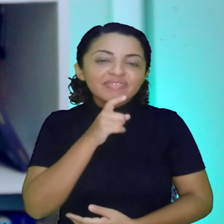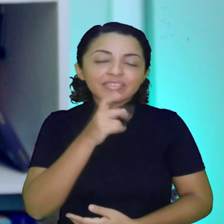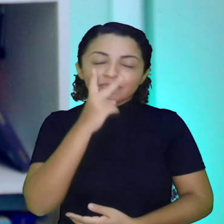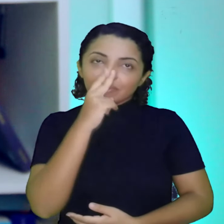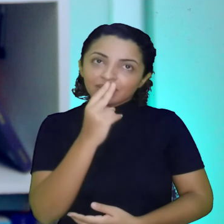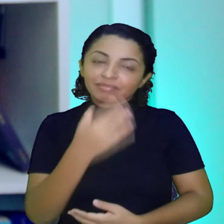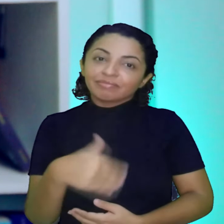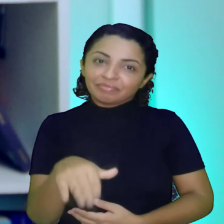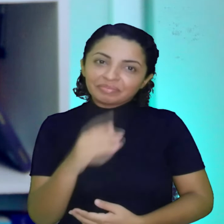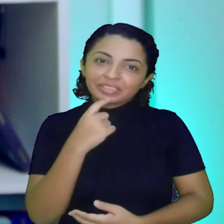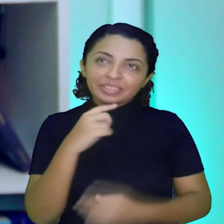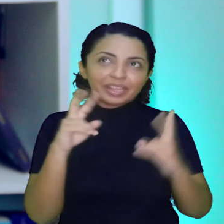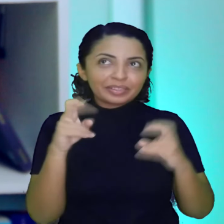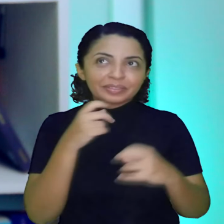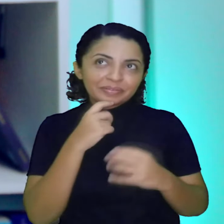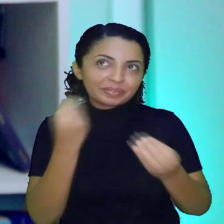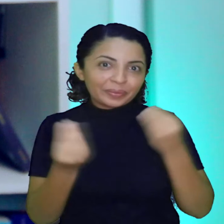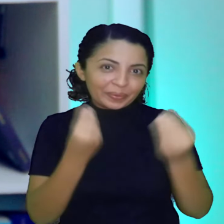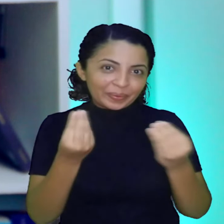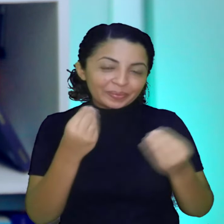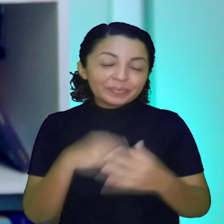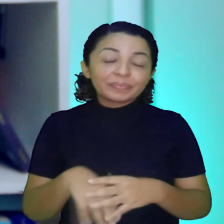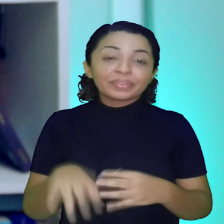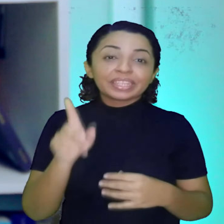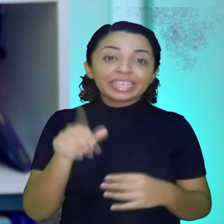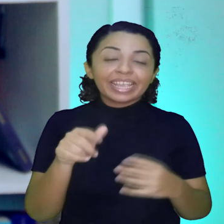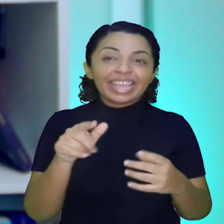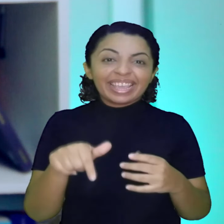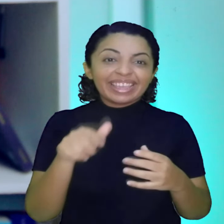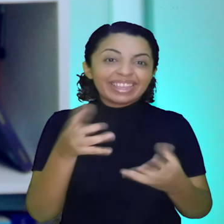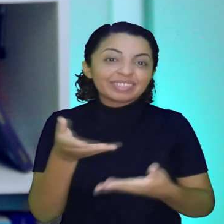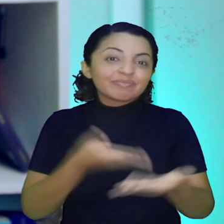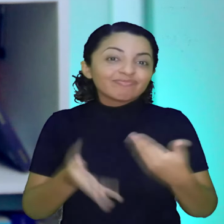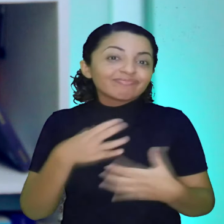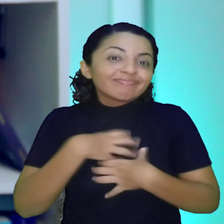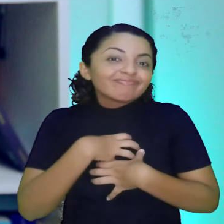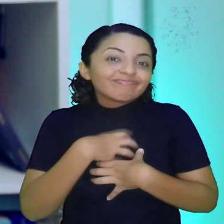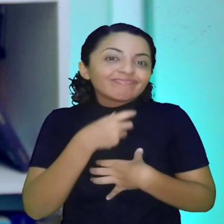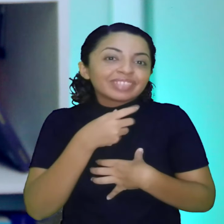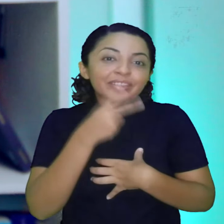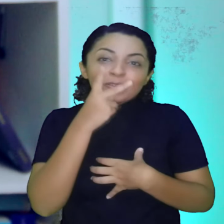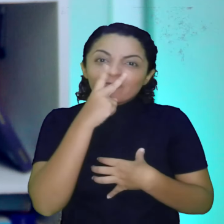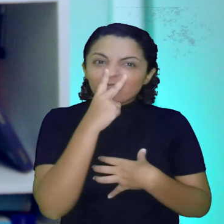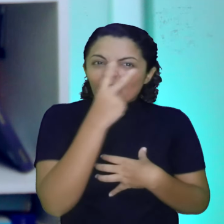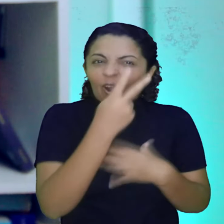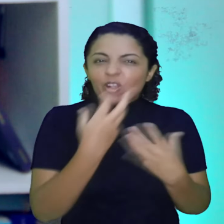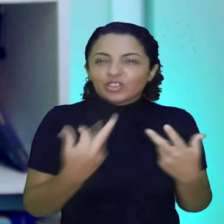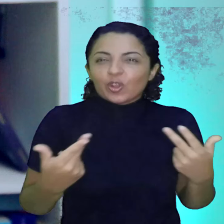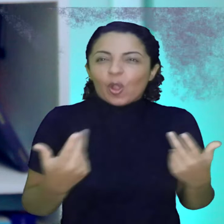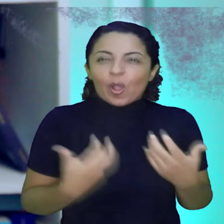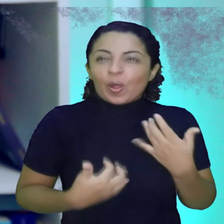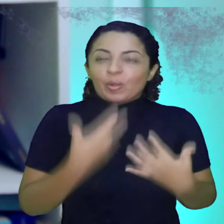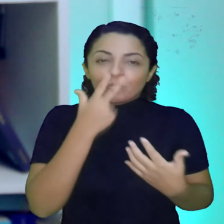a gente vai falar um pouquinho mais à frente sobre isso, das características desse relacionamento, no momento em que ela perde o